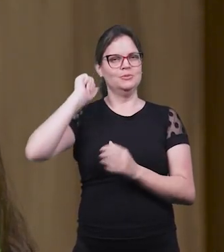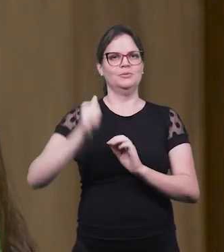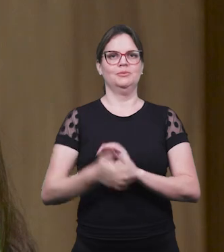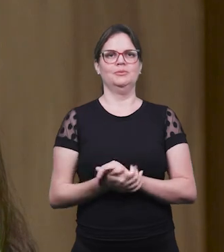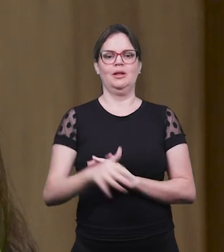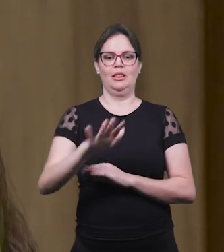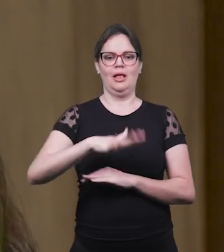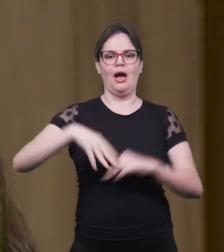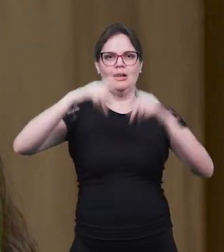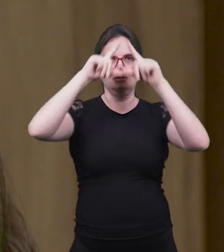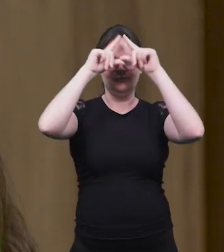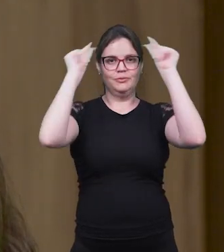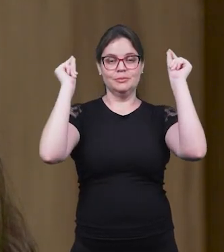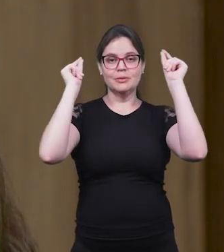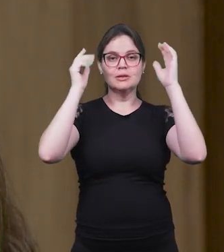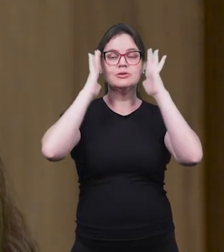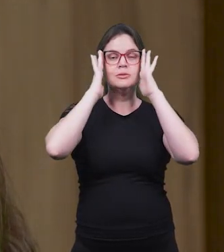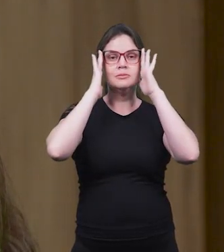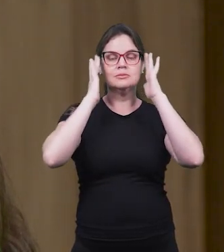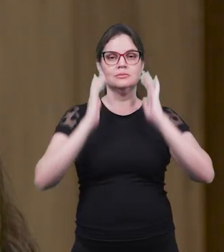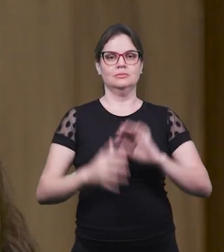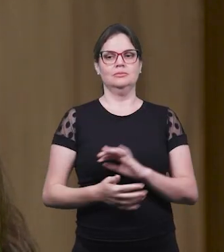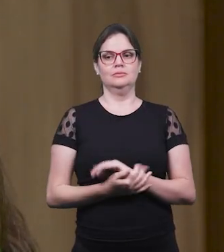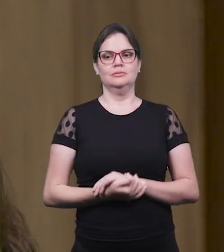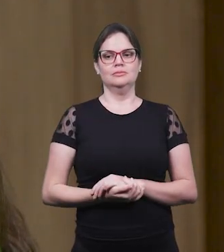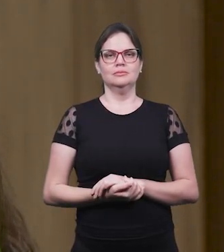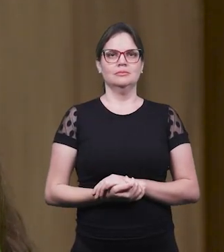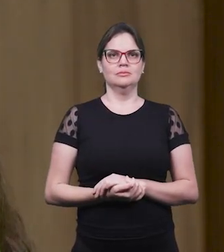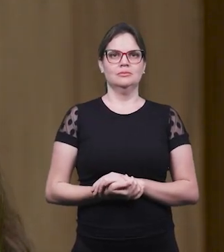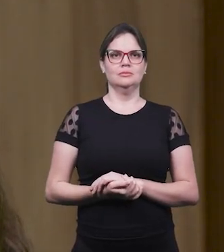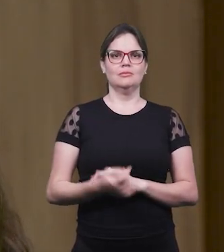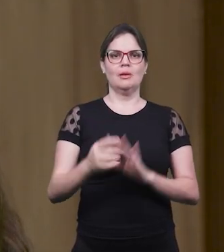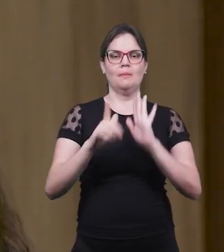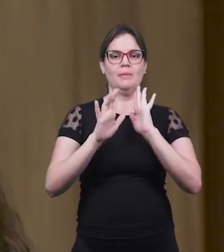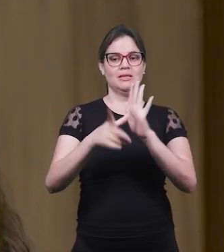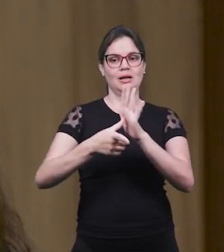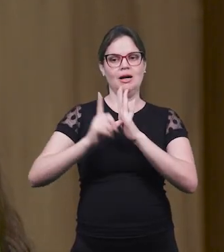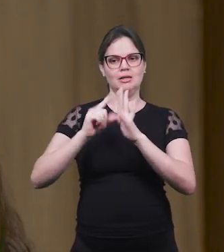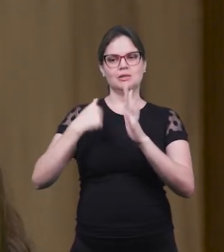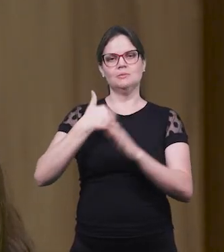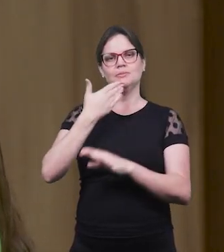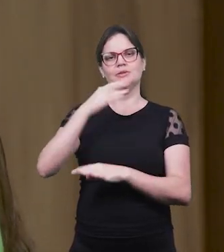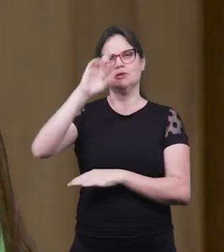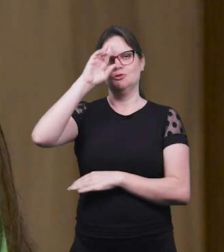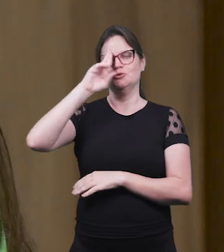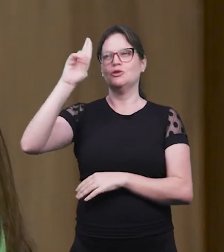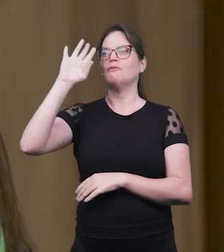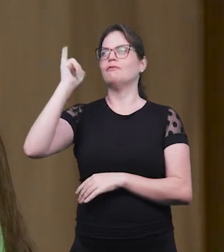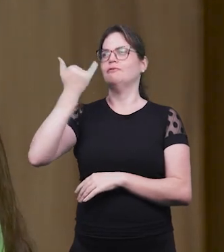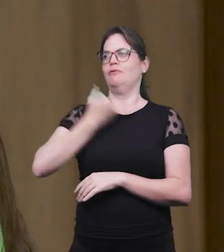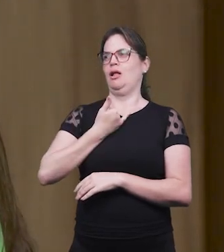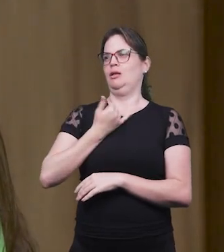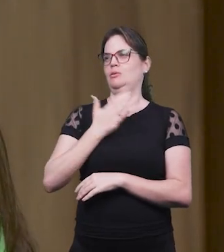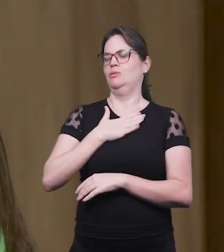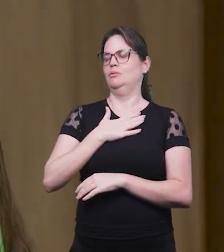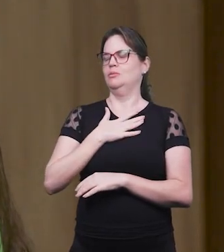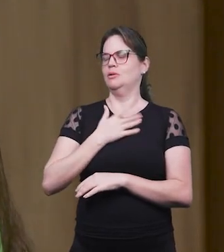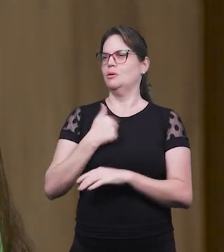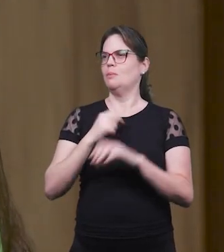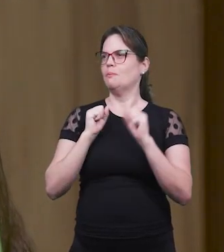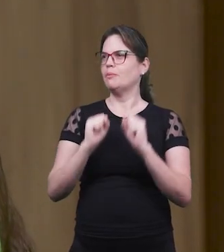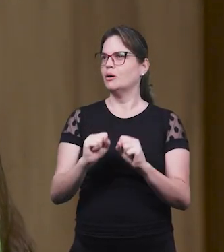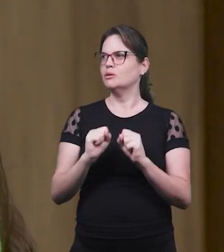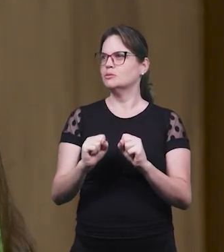na enfermagem. E eu abri a palavra e pedi para o Senhor falar comigo sobre